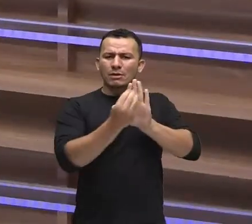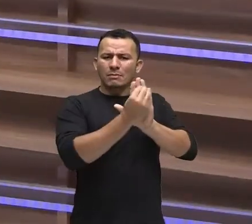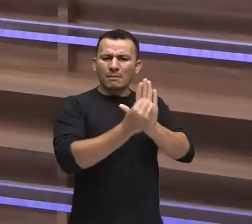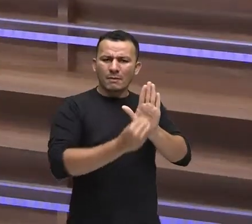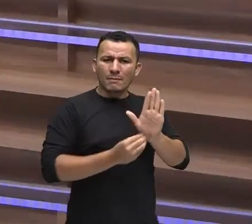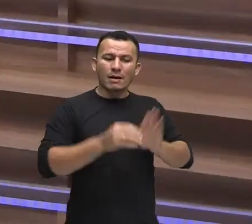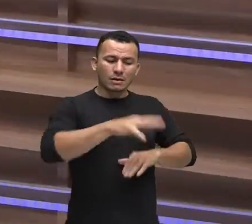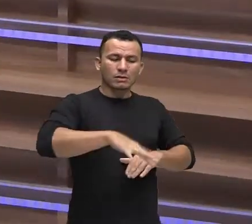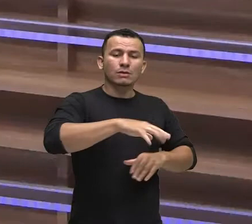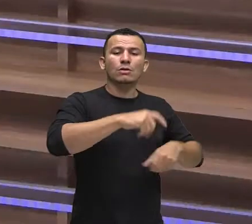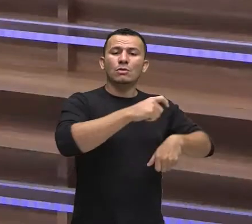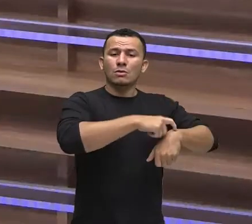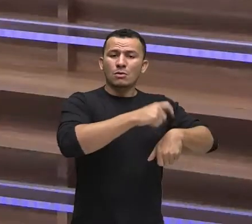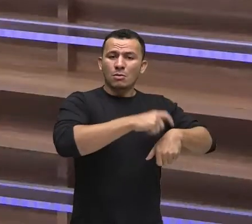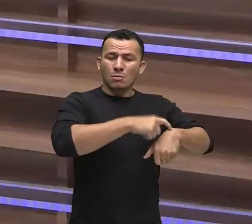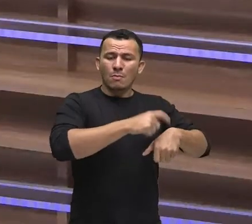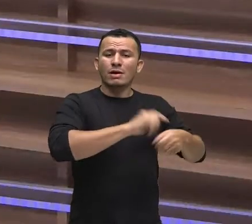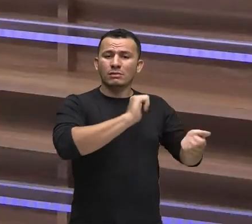da atividade, não só